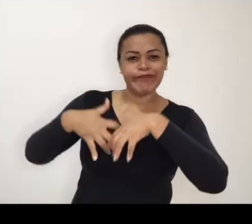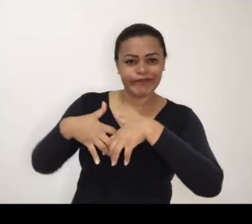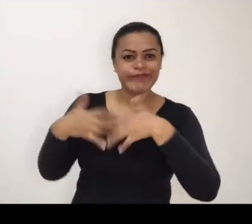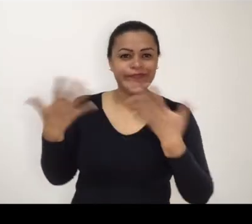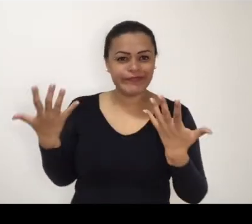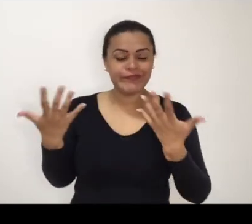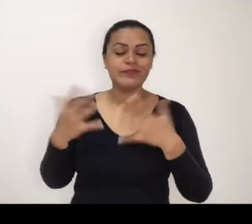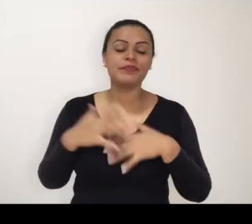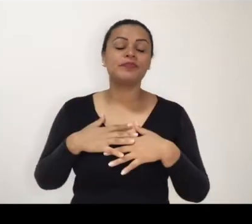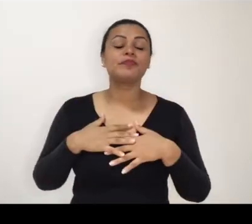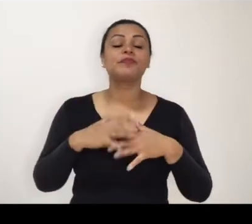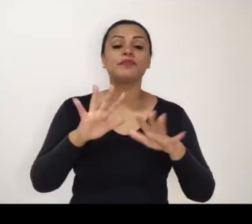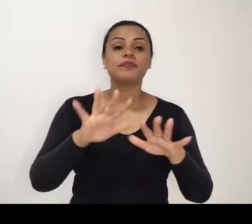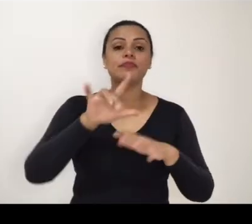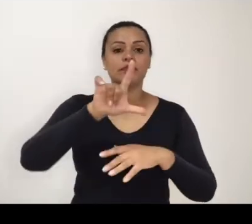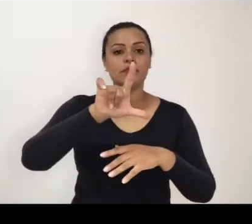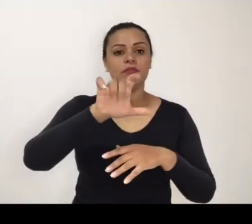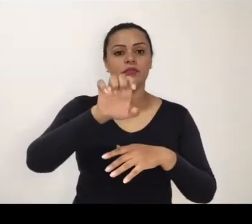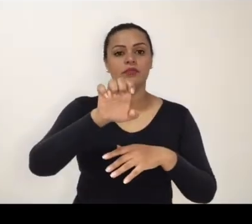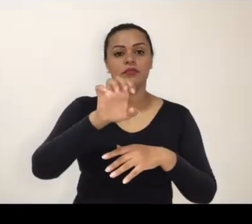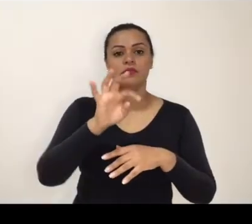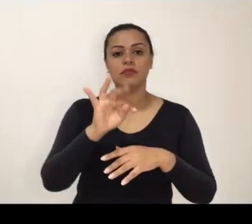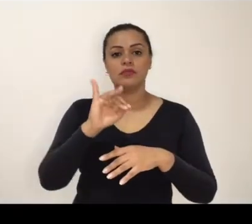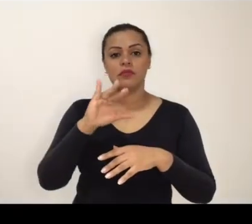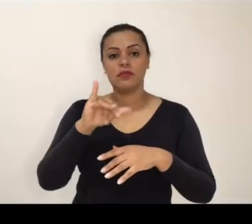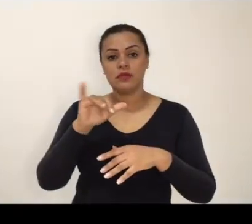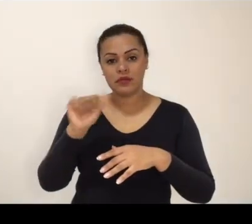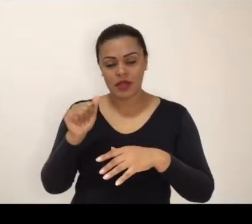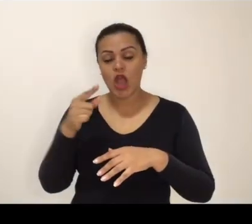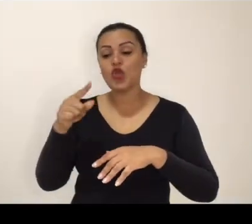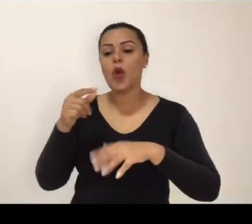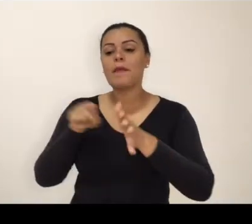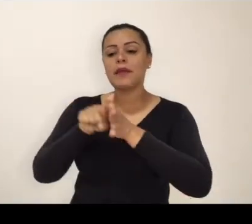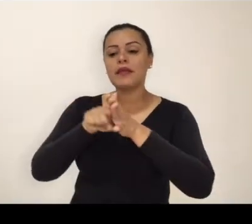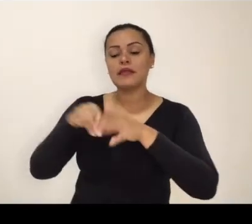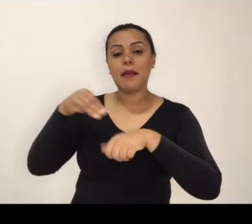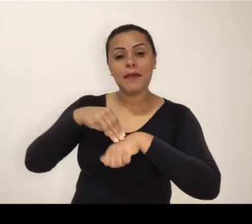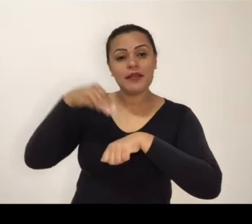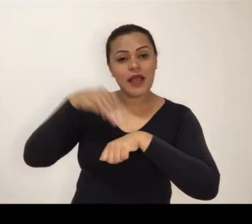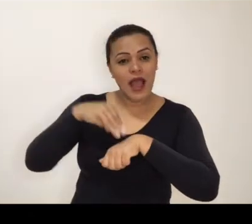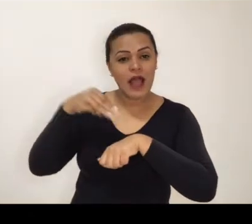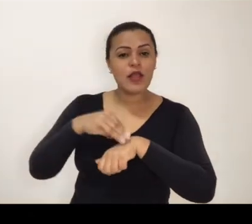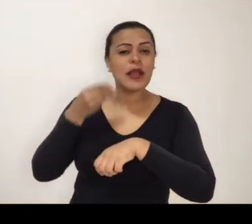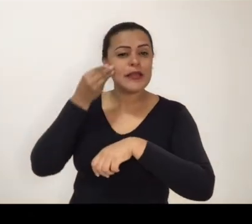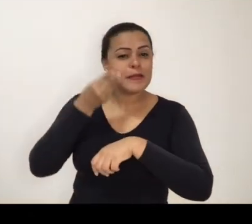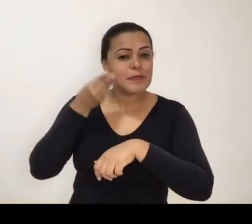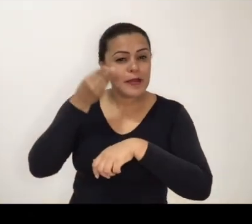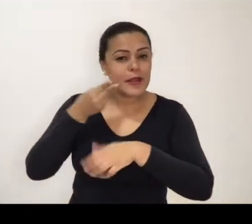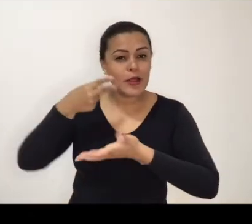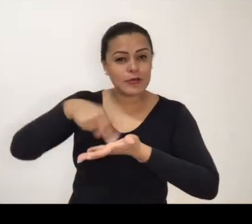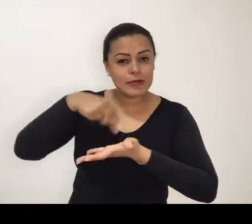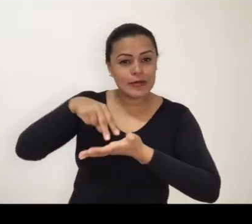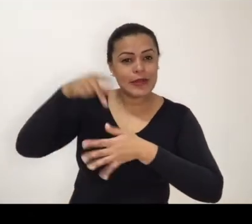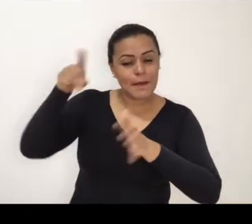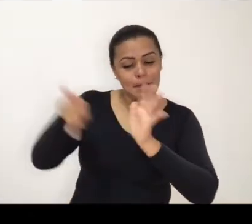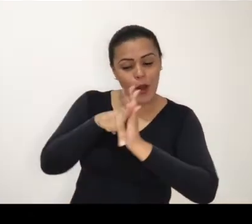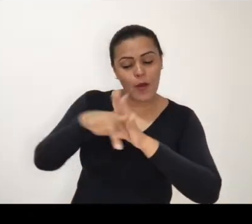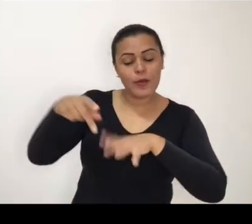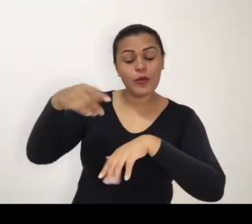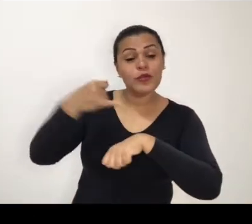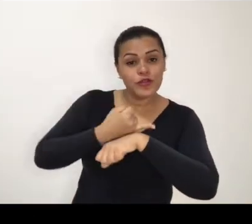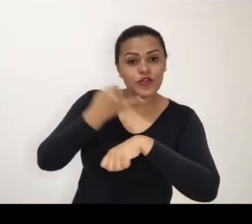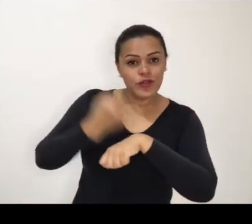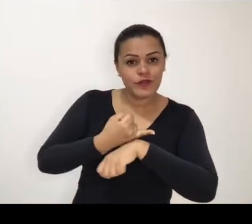Letícia, na tua pesquisa de mestrado, que é intitulada Vestígios e Subversões, Experiências de um Corpo que Dança em Joinville, né? Vamos falar um pouquinho no